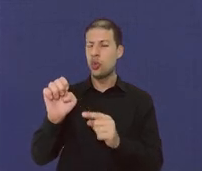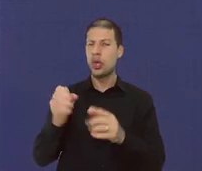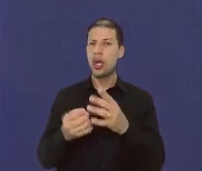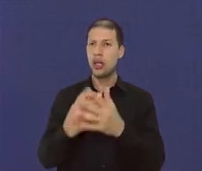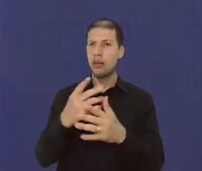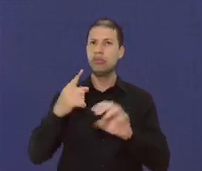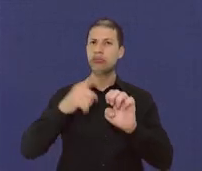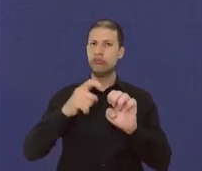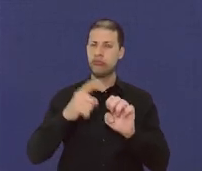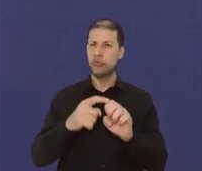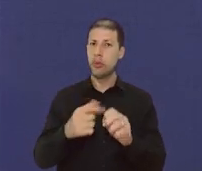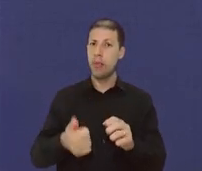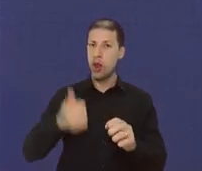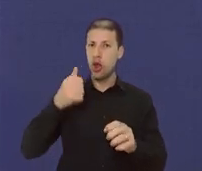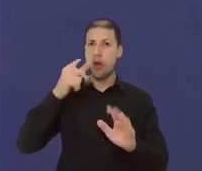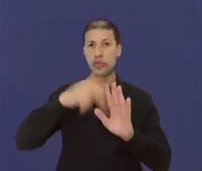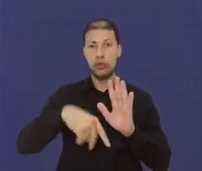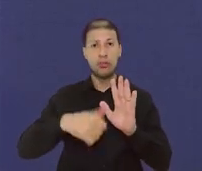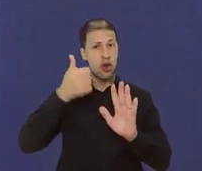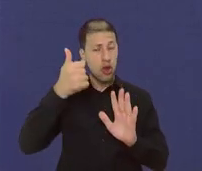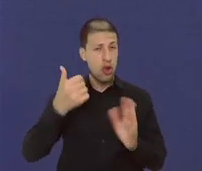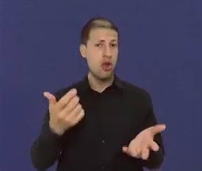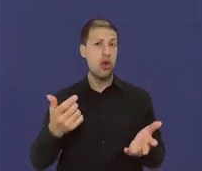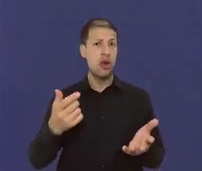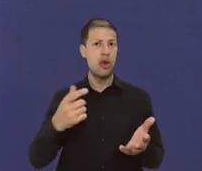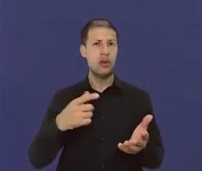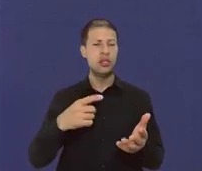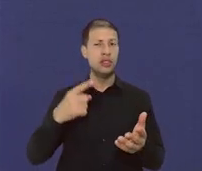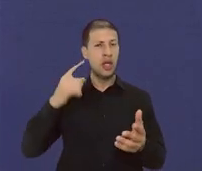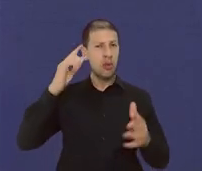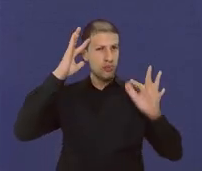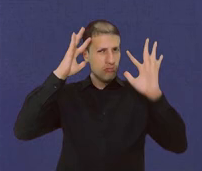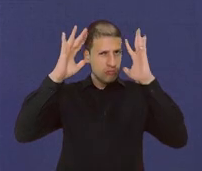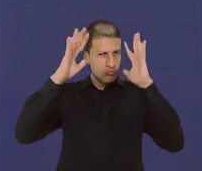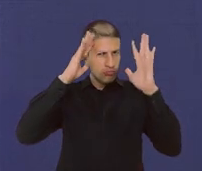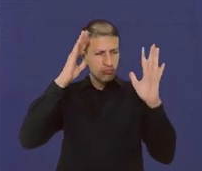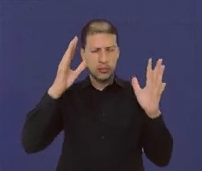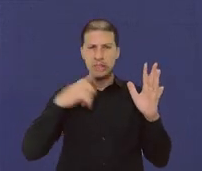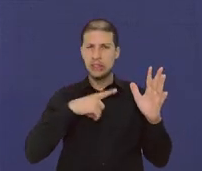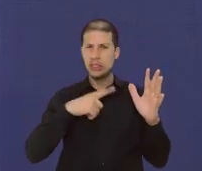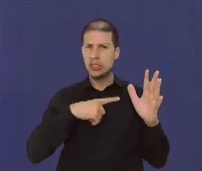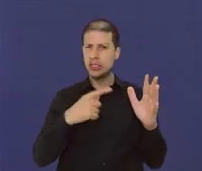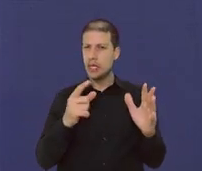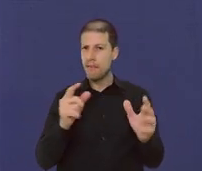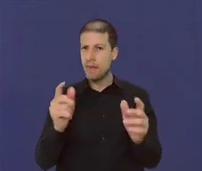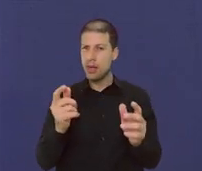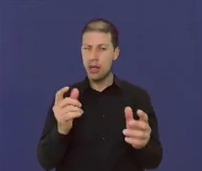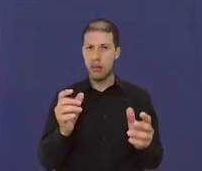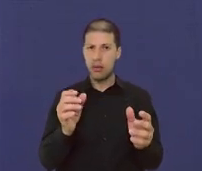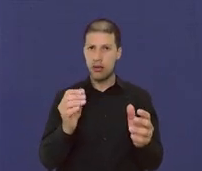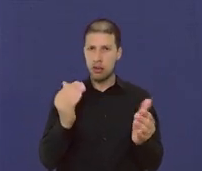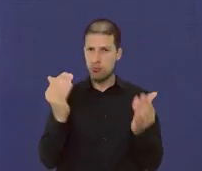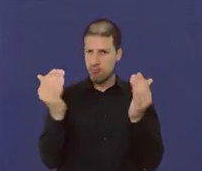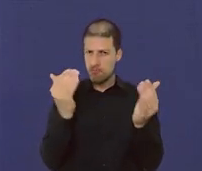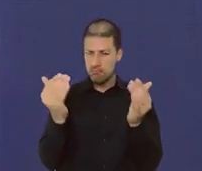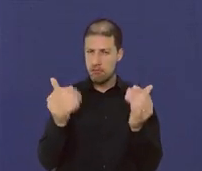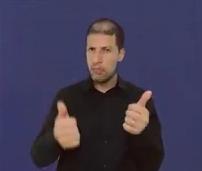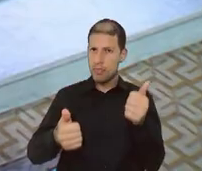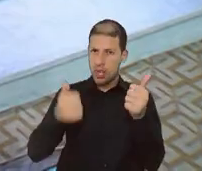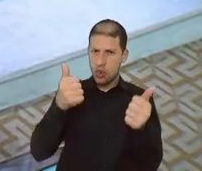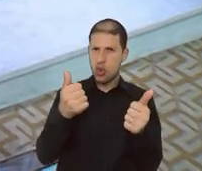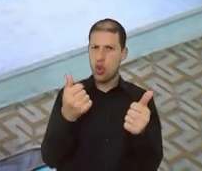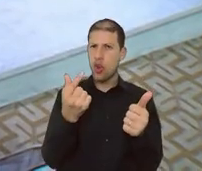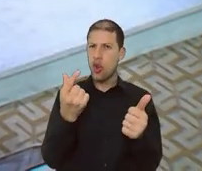projetos melhores uma racionalização de pontos de entrada ou de valuation e de valorização